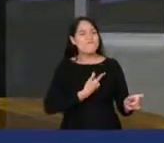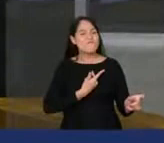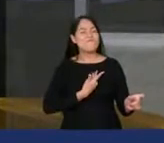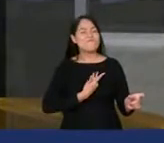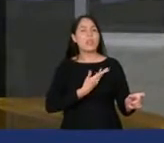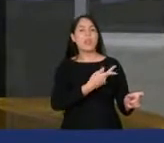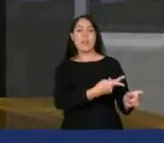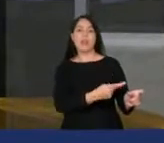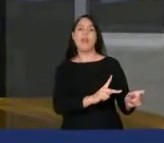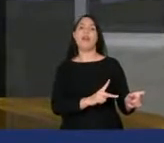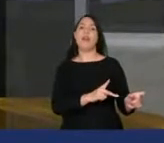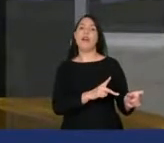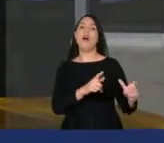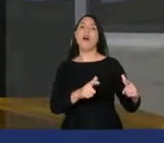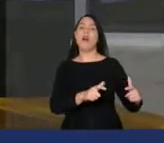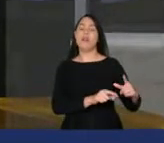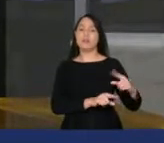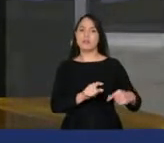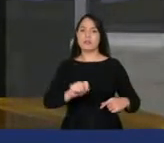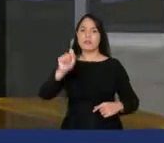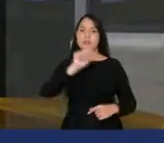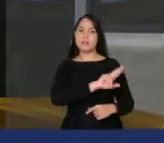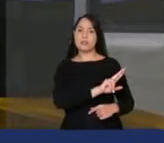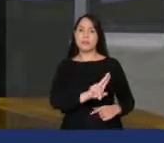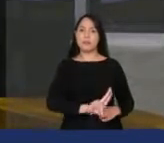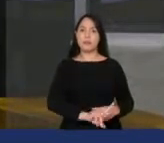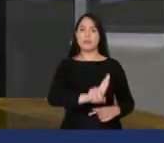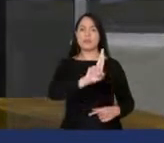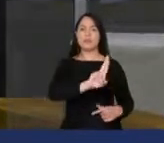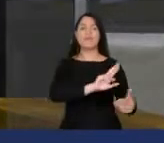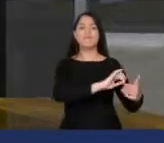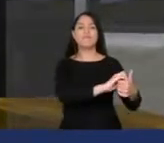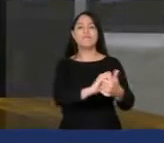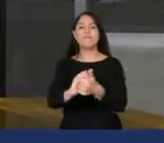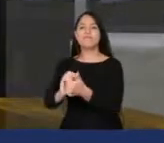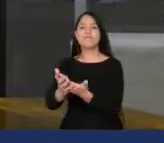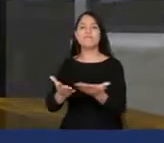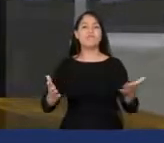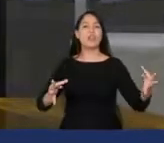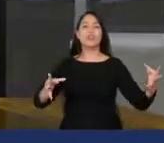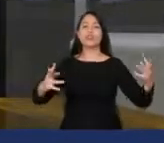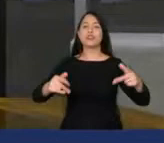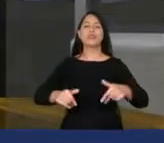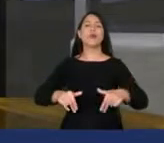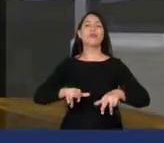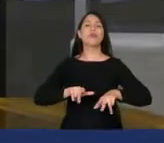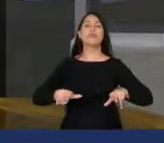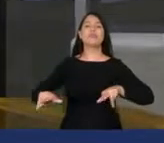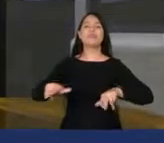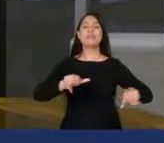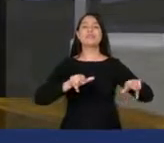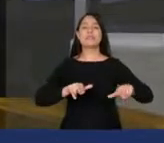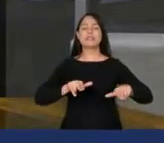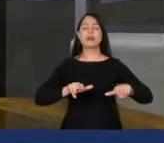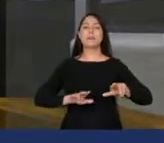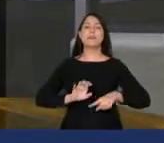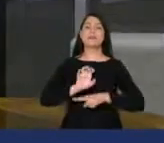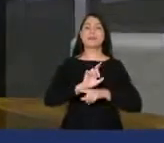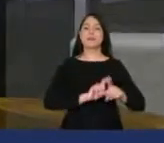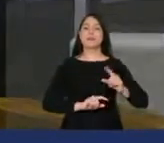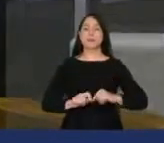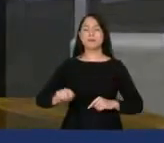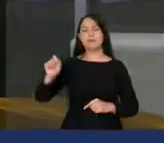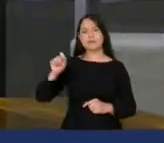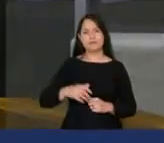Acre. Em nome dela, felicito toda a Irmandade Acreana. Caro Tadeu Feijão, quando